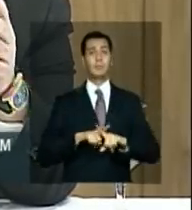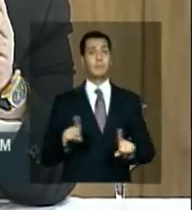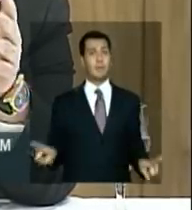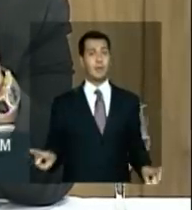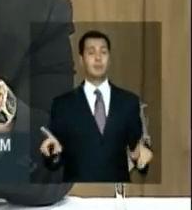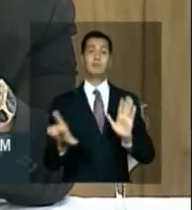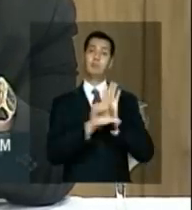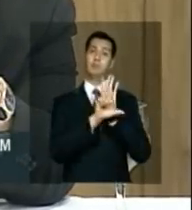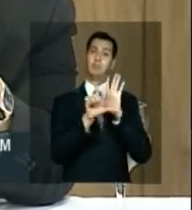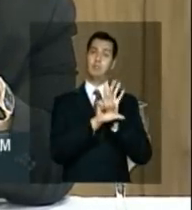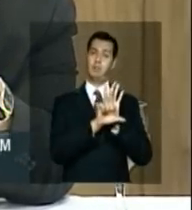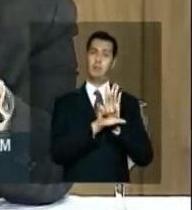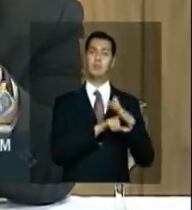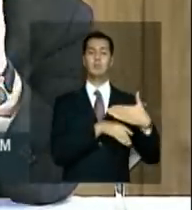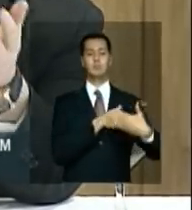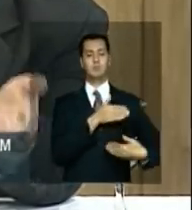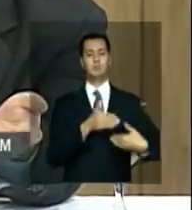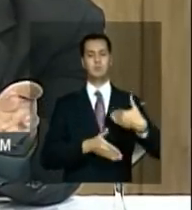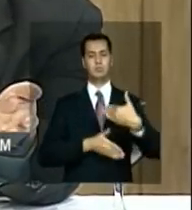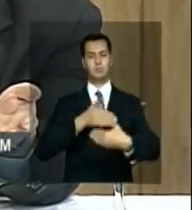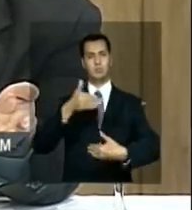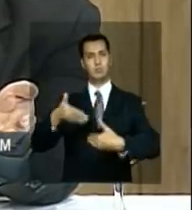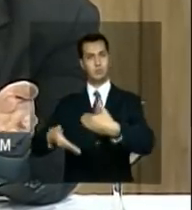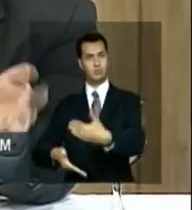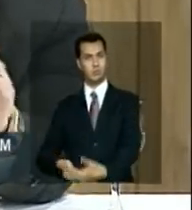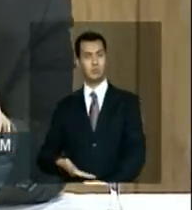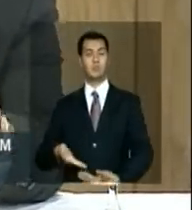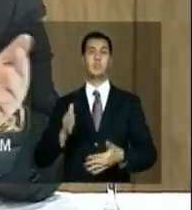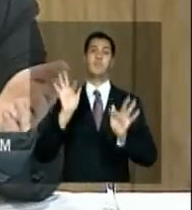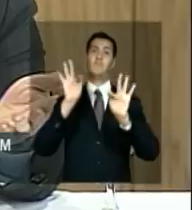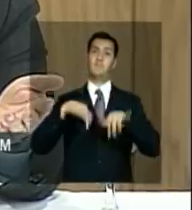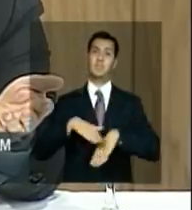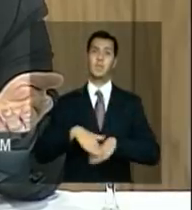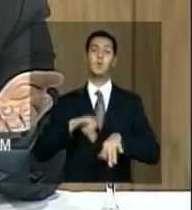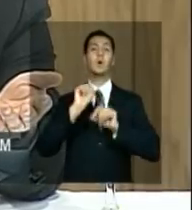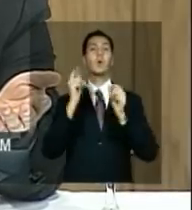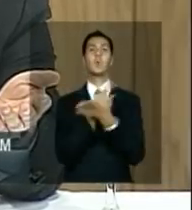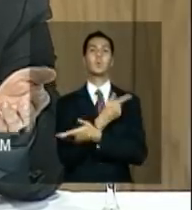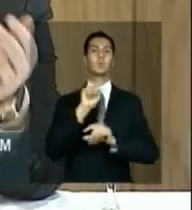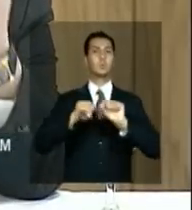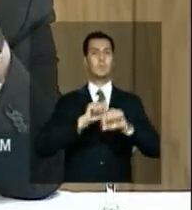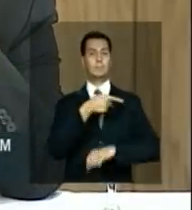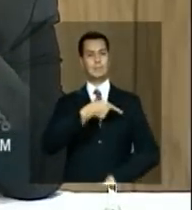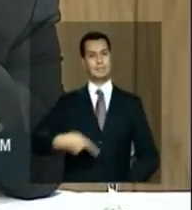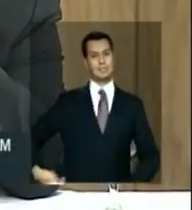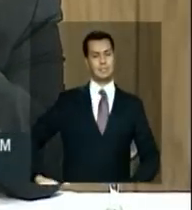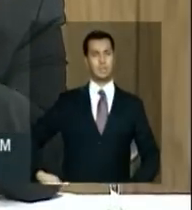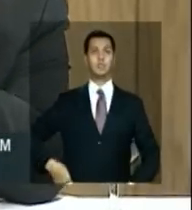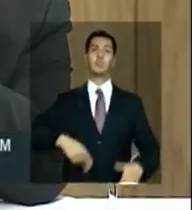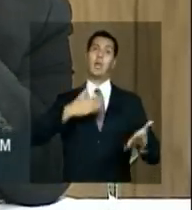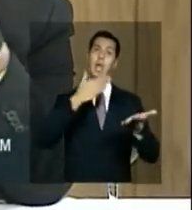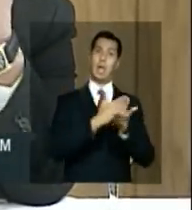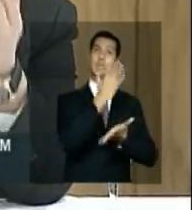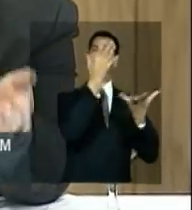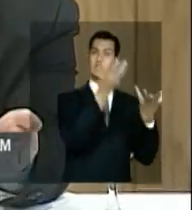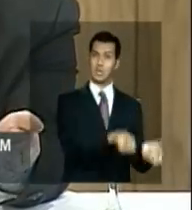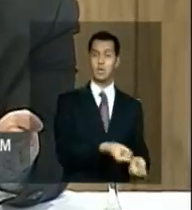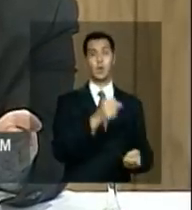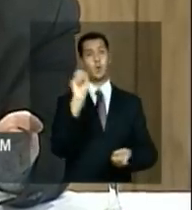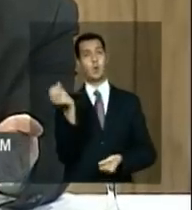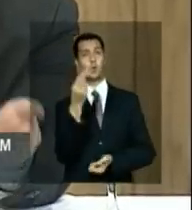legislativo se encerra com a sanção ou com o veto da presidência da república e aqui nós estamos